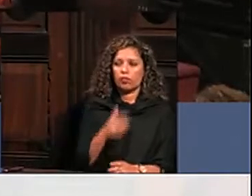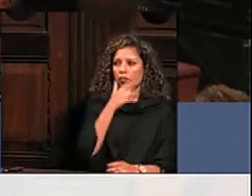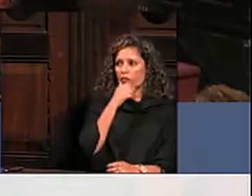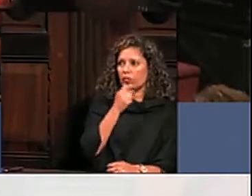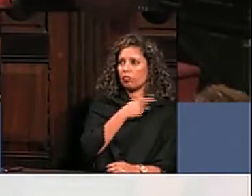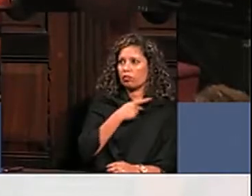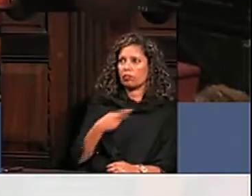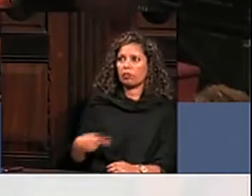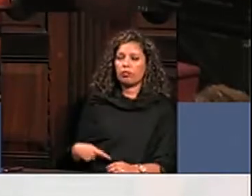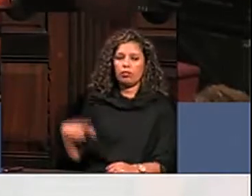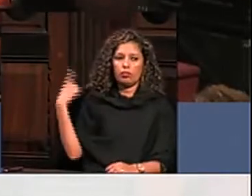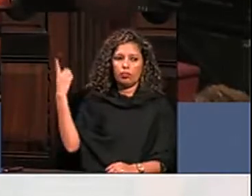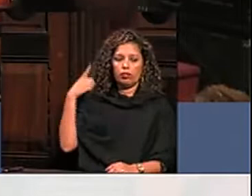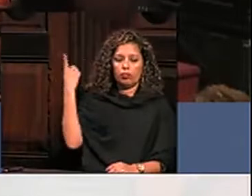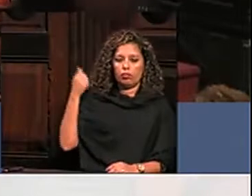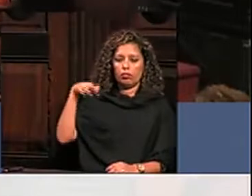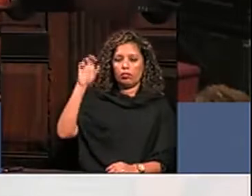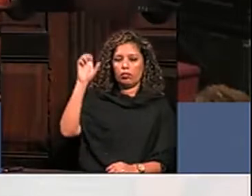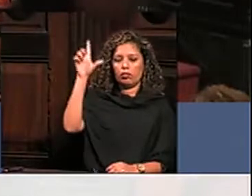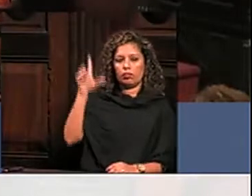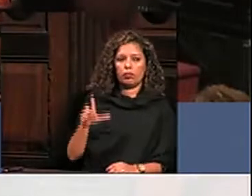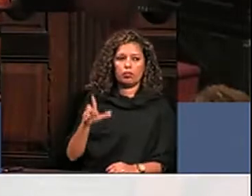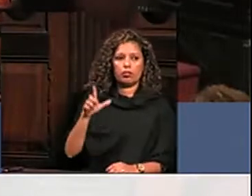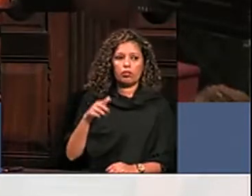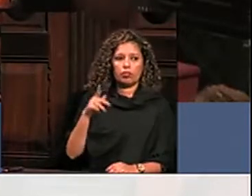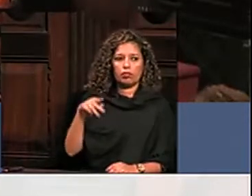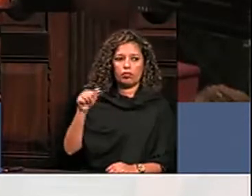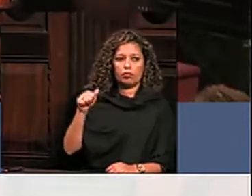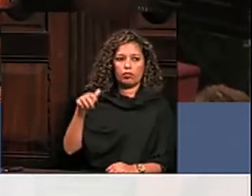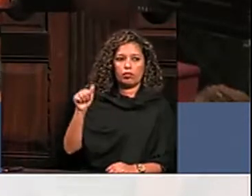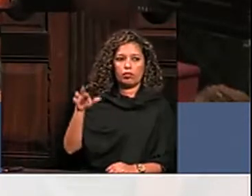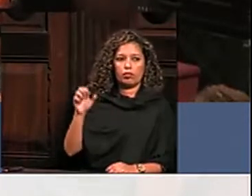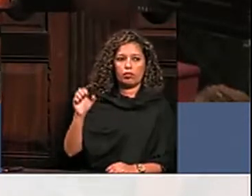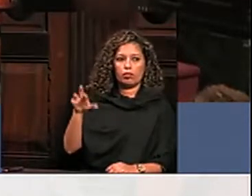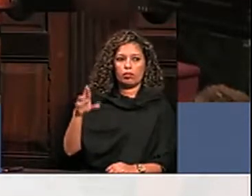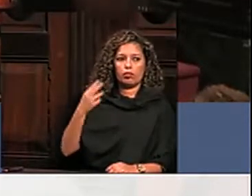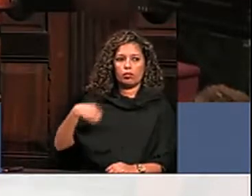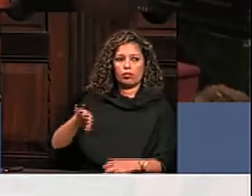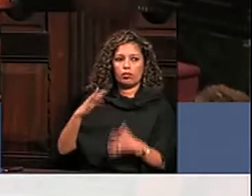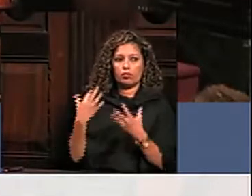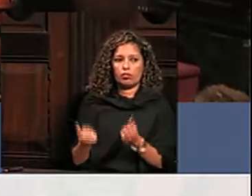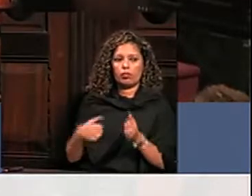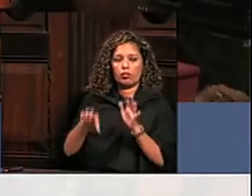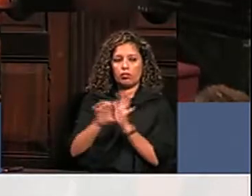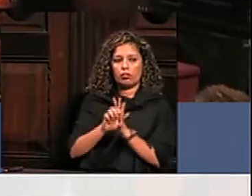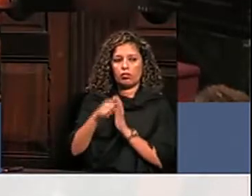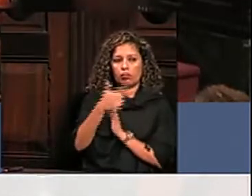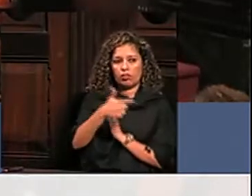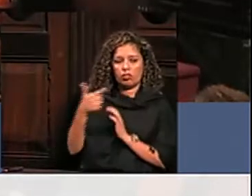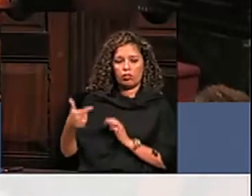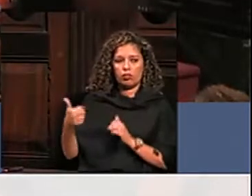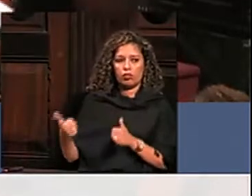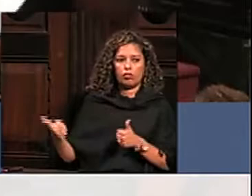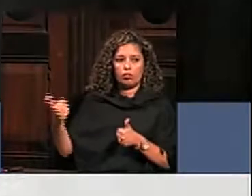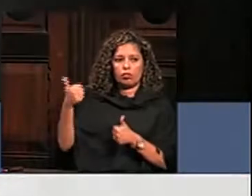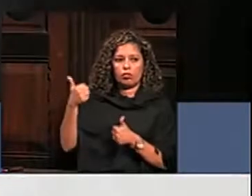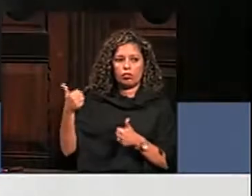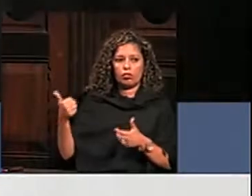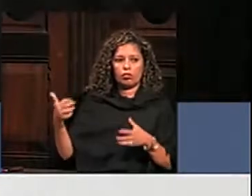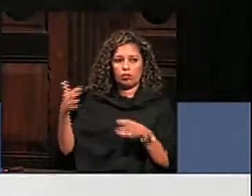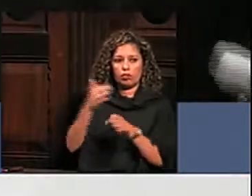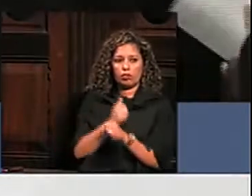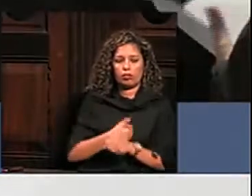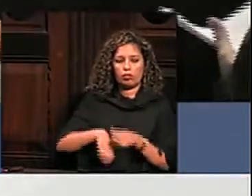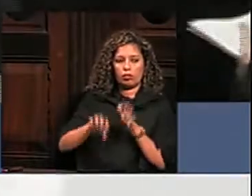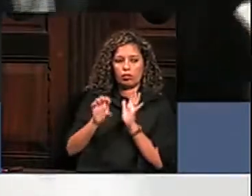Presidente. Deputado André Lazzaroni. Parecer é favorável à emenda 22 com subemenda,